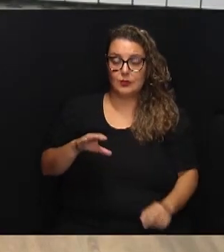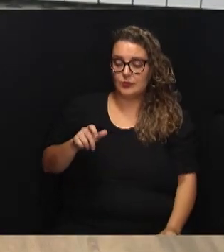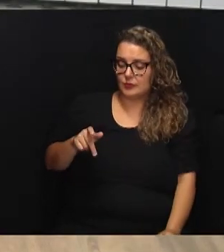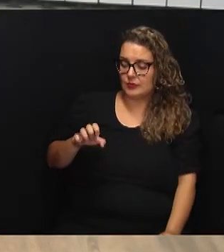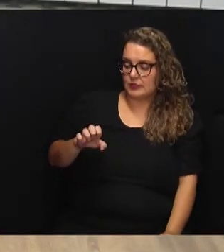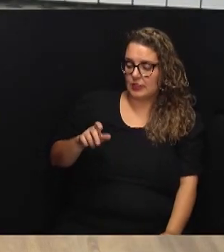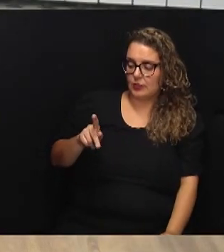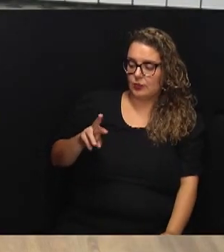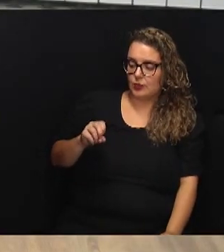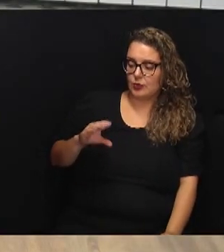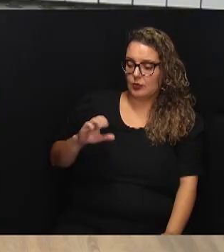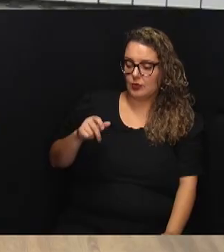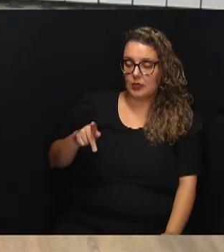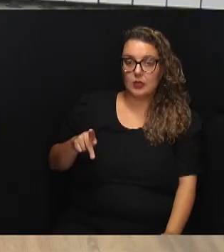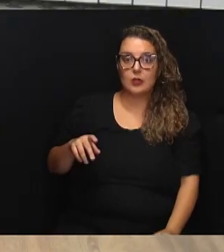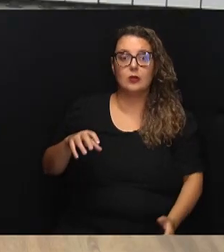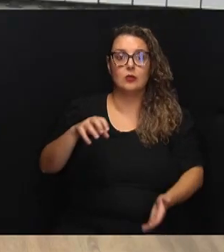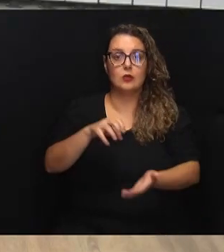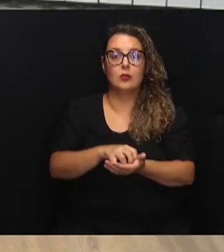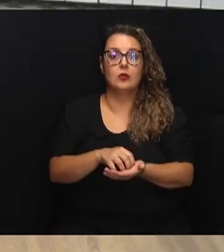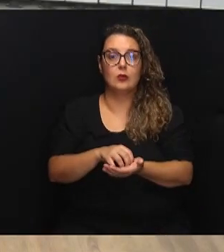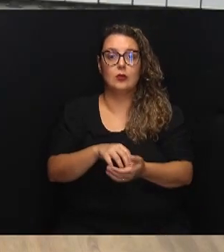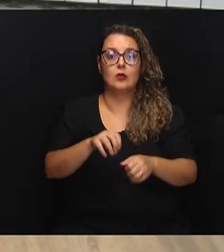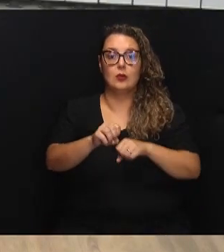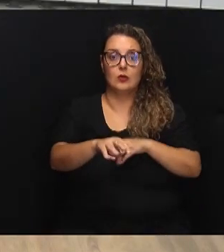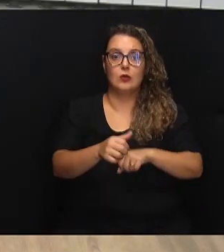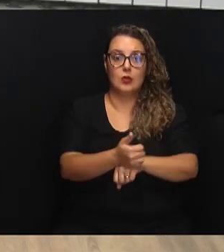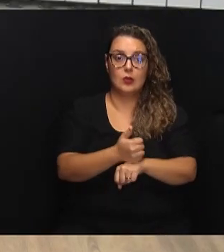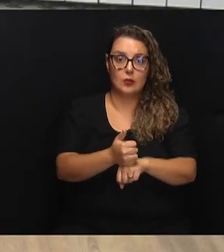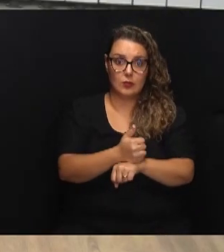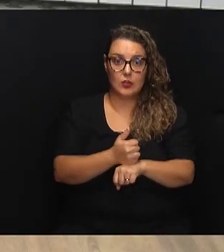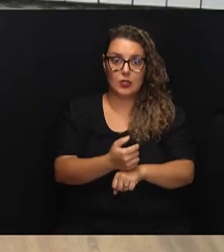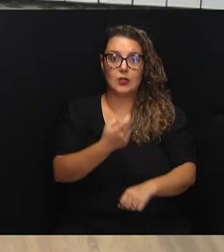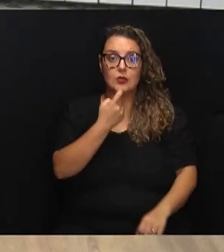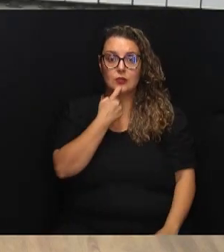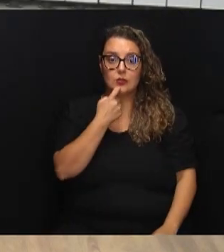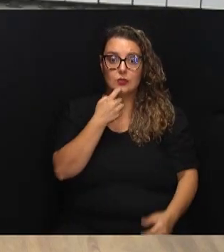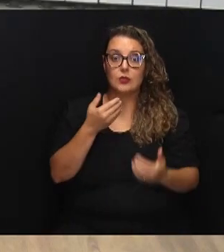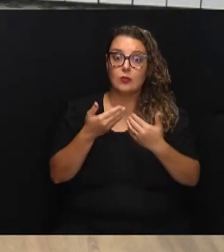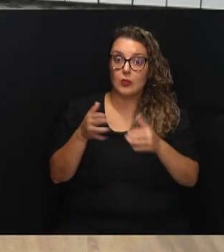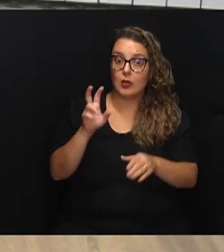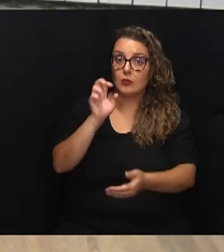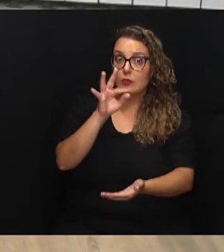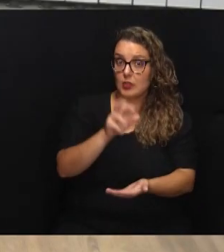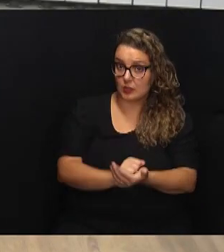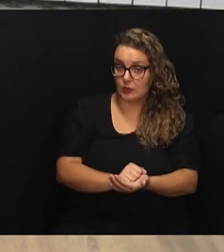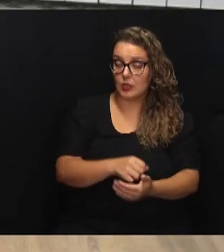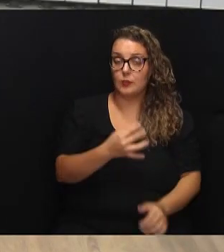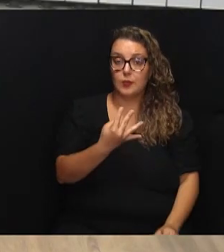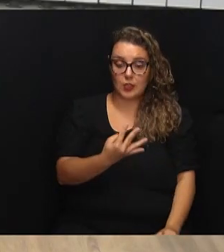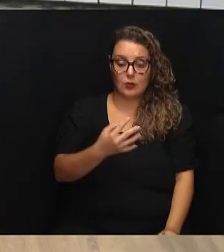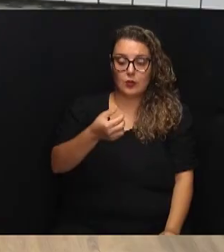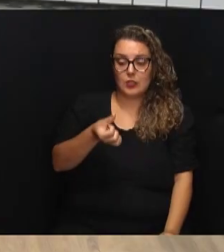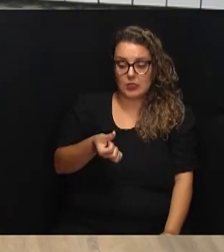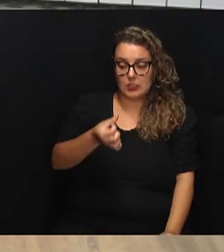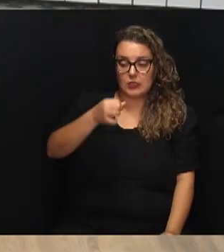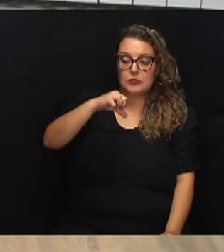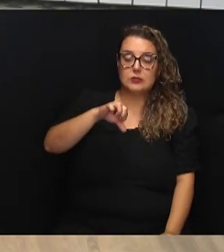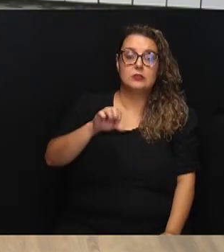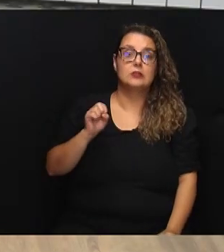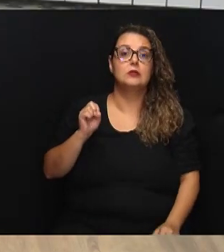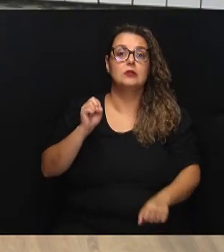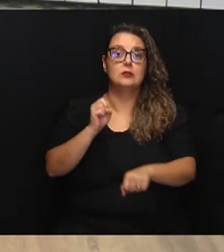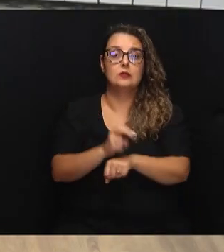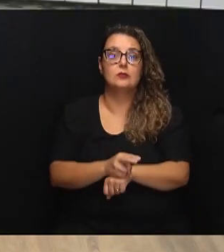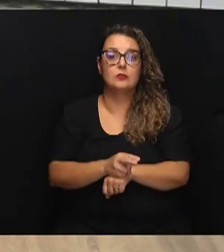o Centro de Educação Profissional de Campinas, abriu inscrição para 469 vagas